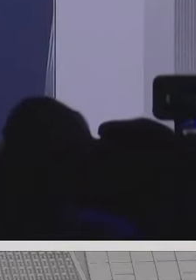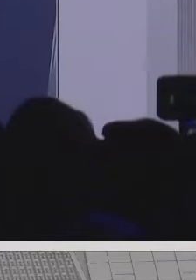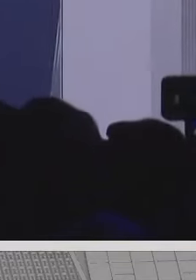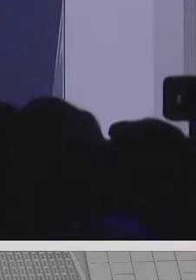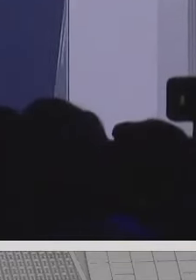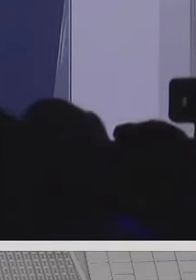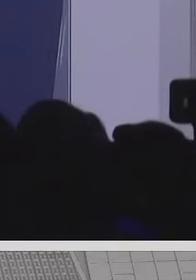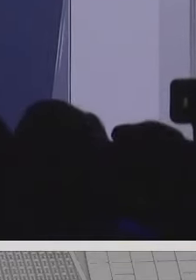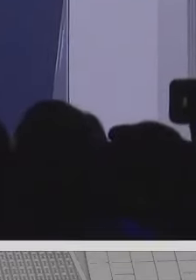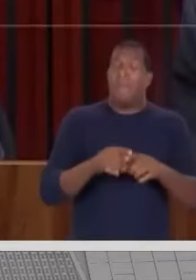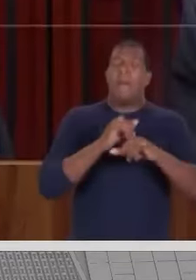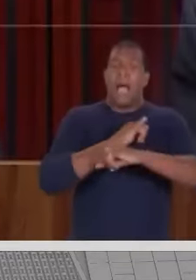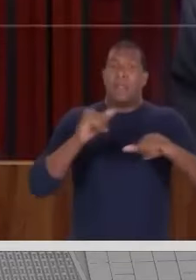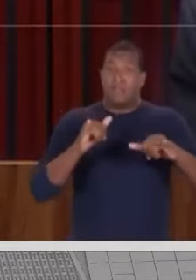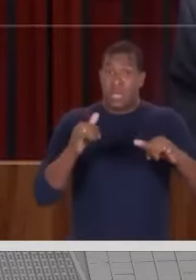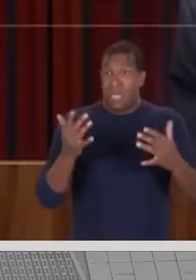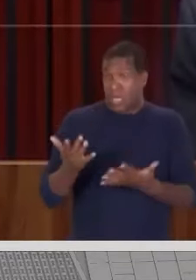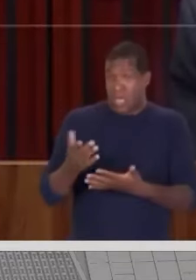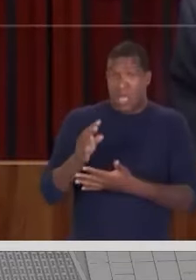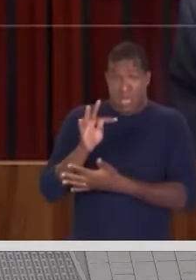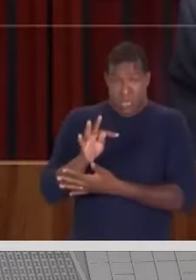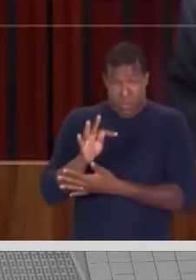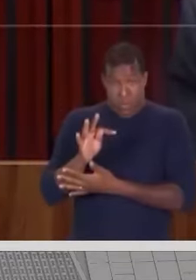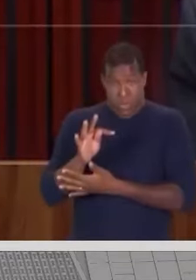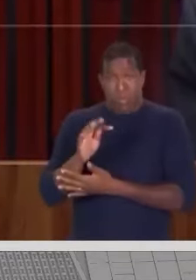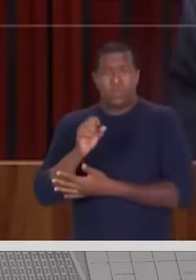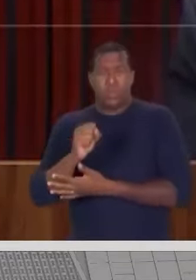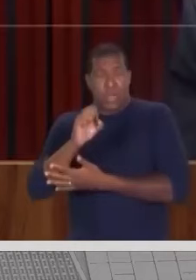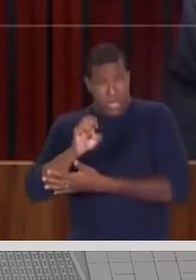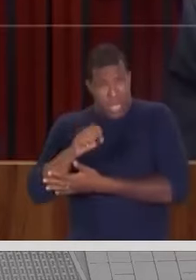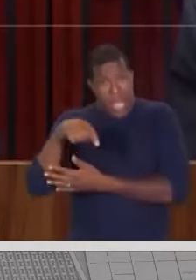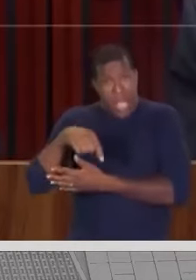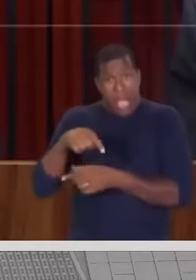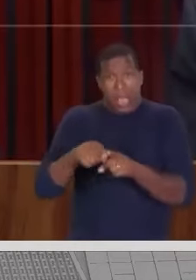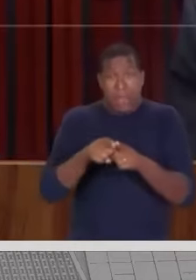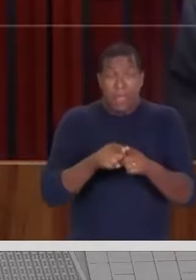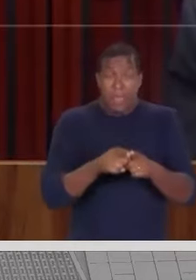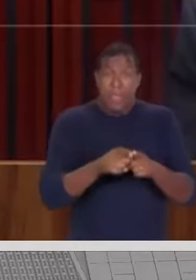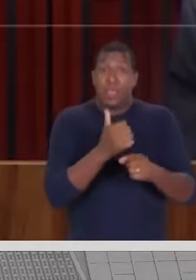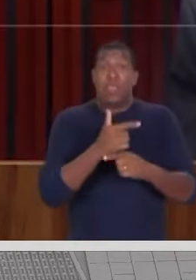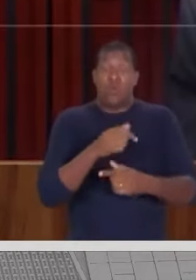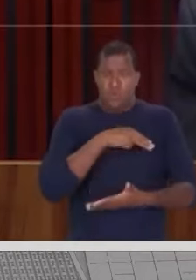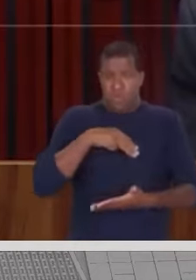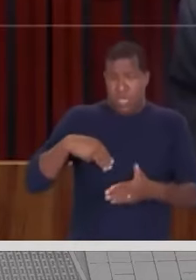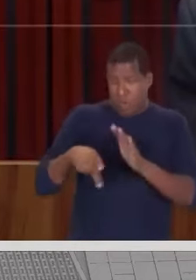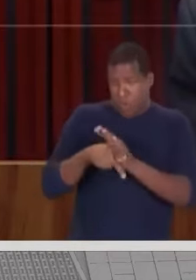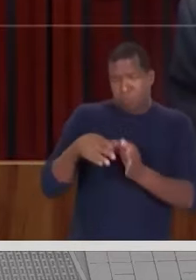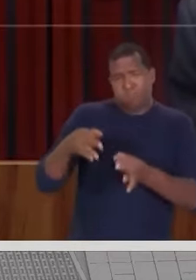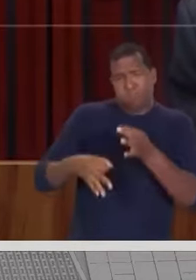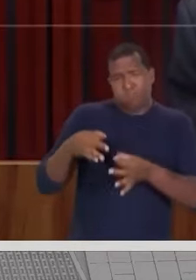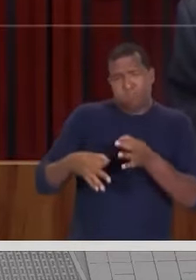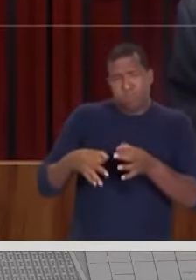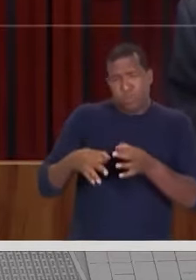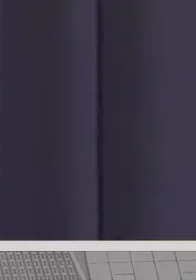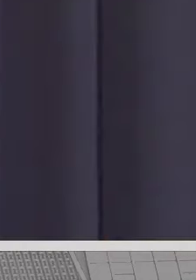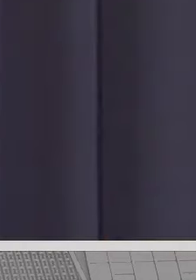cumprir porque eu não concordo. Né? Então, quando você faz isso, você está incorrendo, inclusive, em crime de desobediência. Tá certo? Você falou também